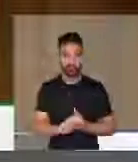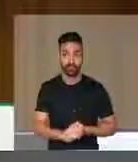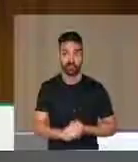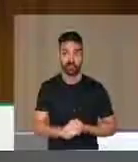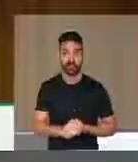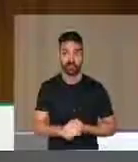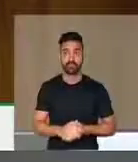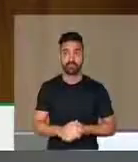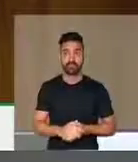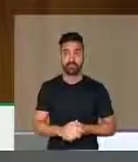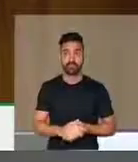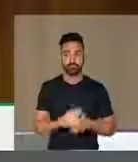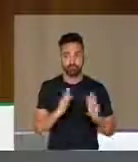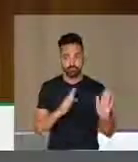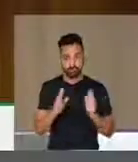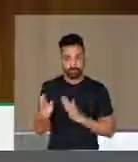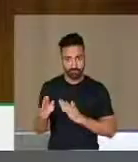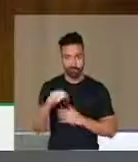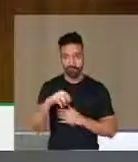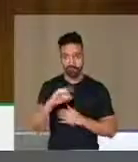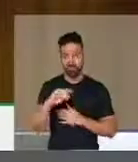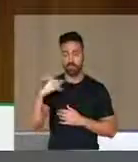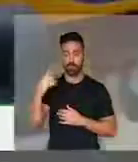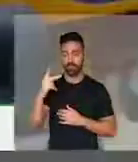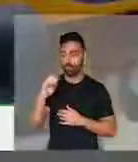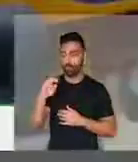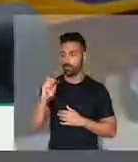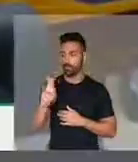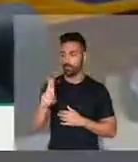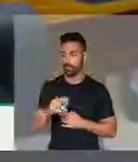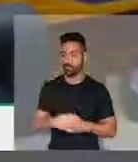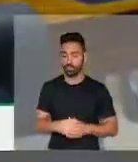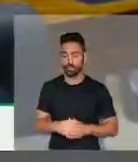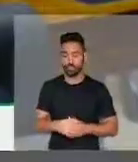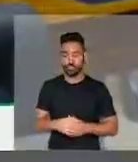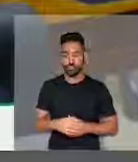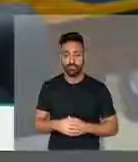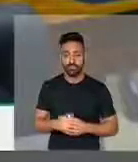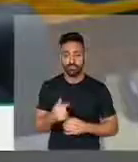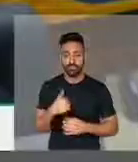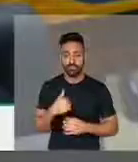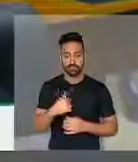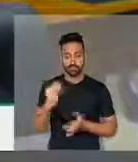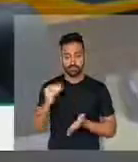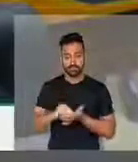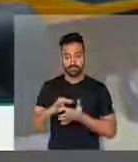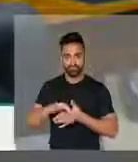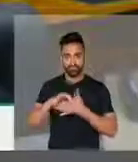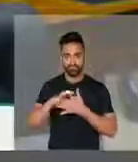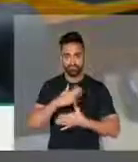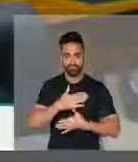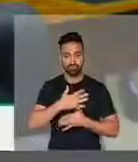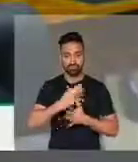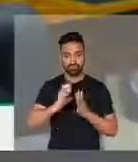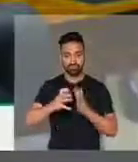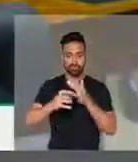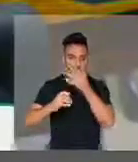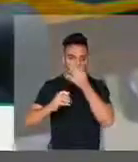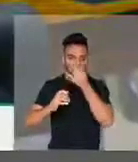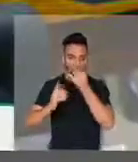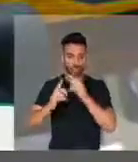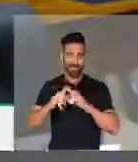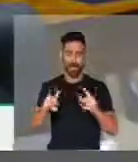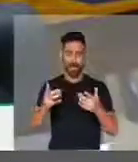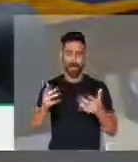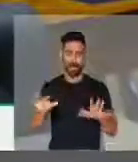Pela ordem, deputado Wilson Filho, depois deputado Pompeu de Matos. Obrigado, presidente. Eu estou inscrito pela liderança do meu partido, mas para não